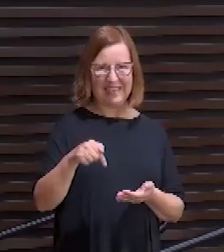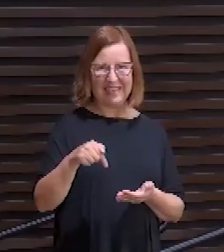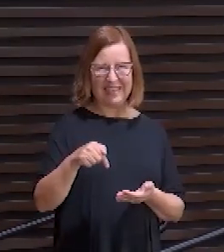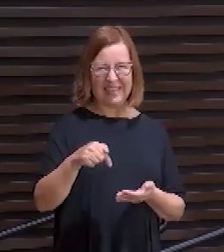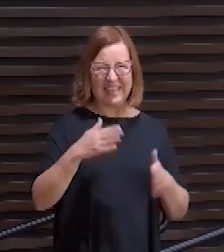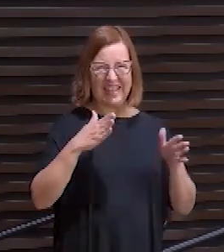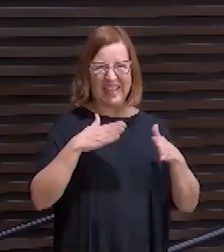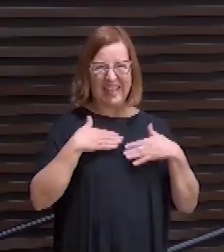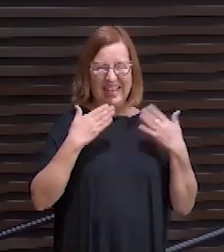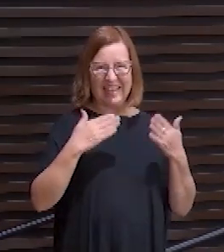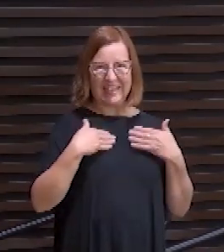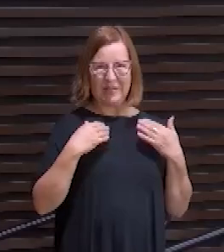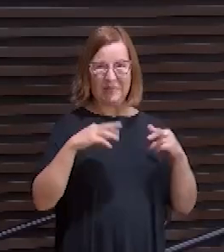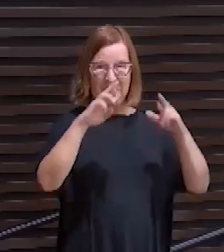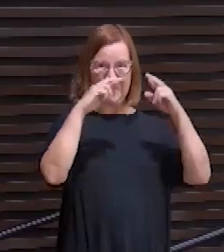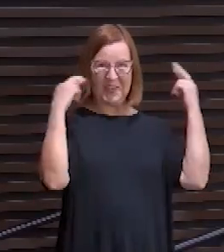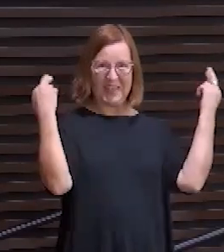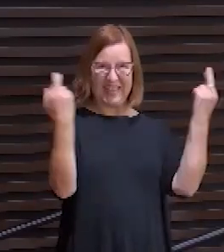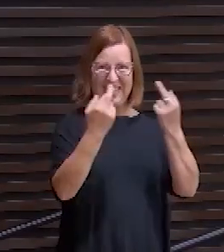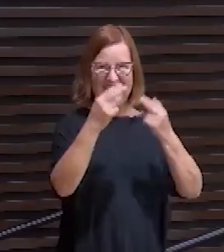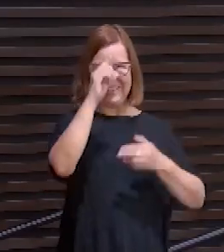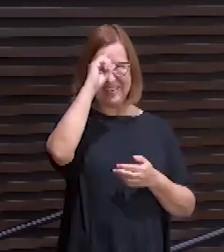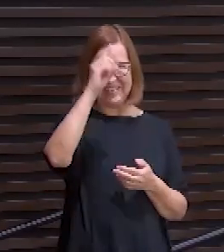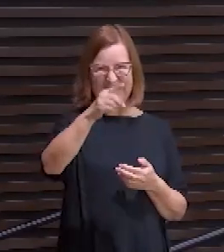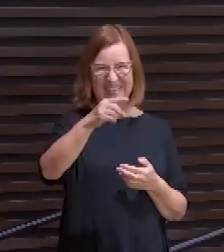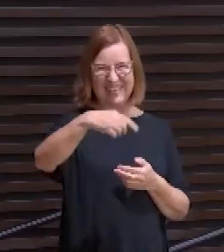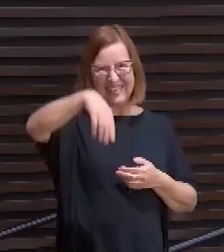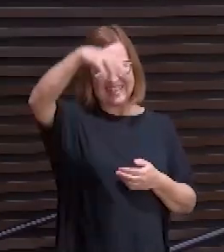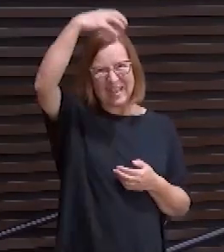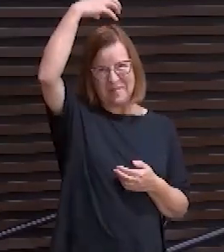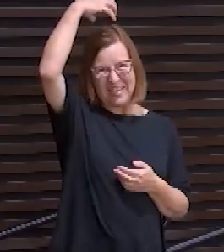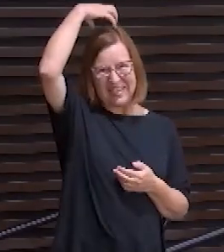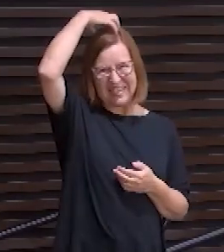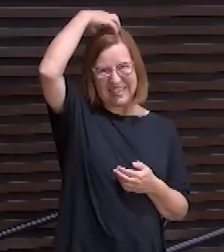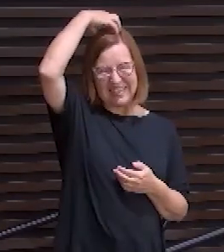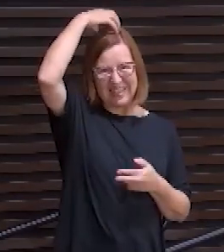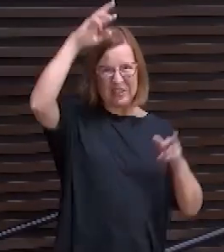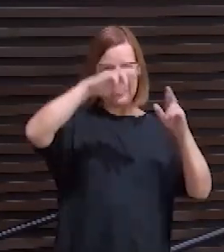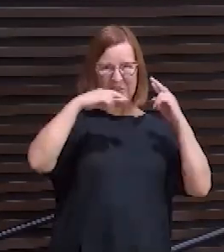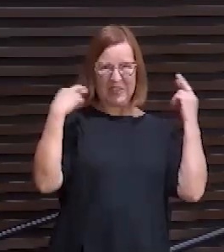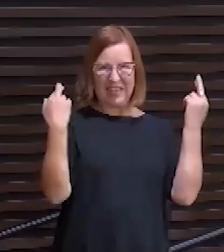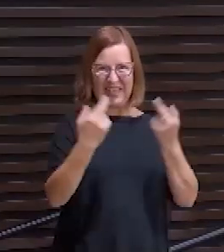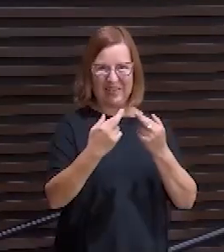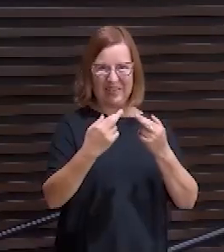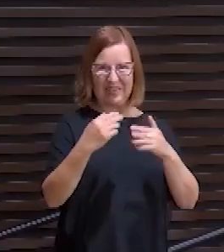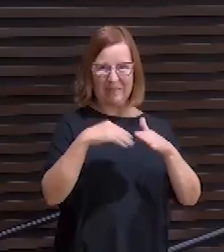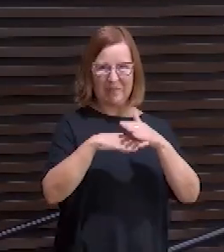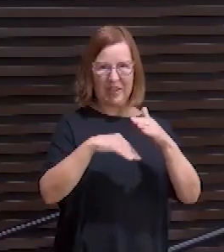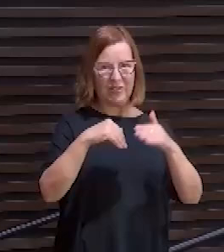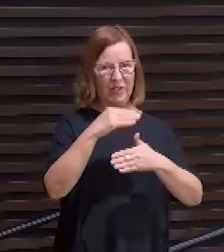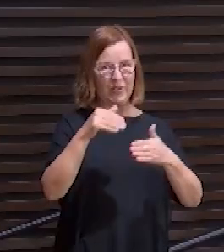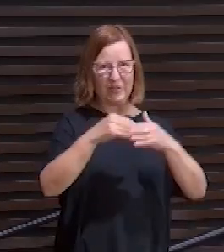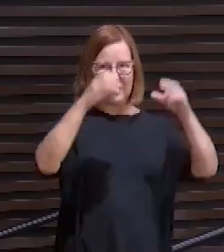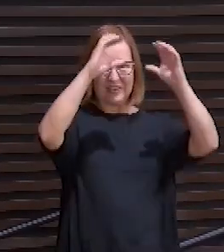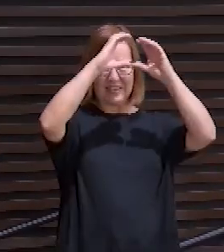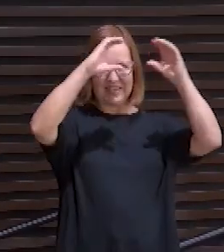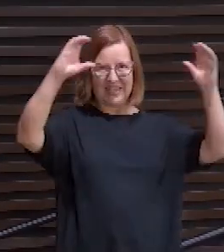aqui. O reino e o domínio e a majestade dos reinos debaixo de